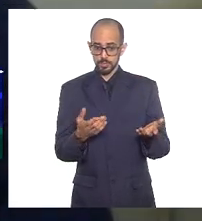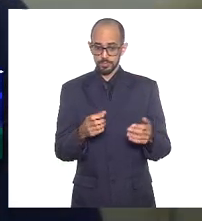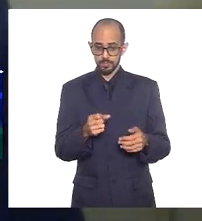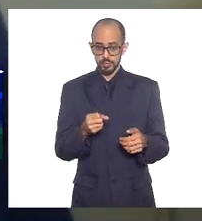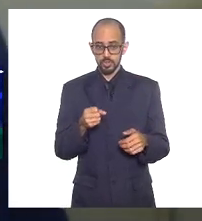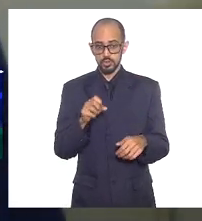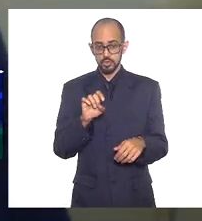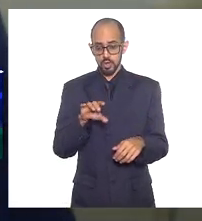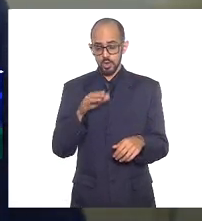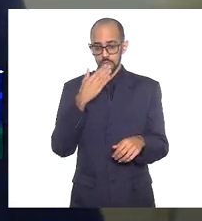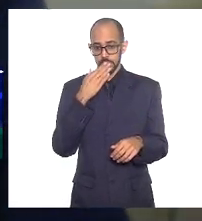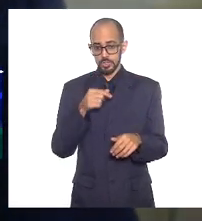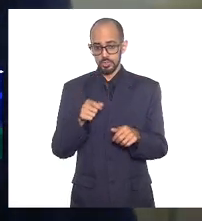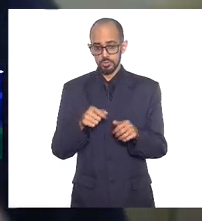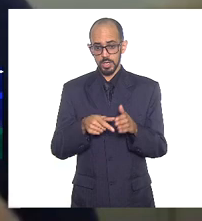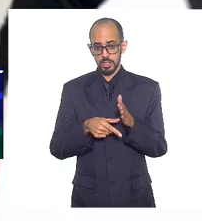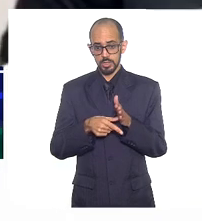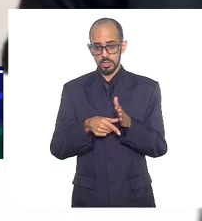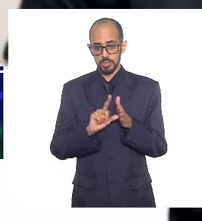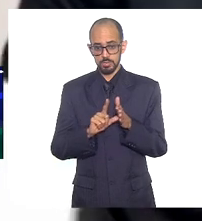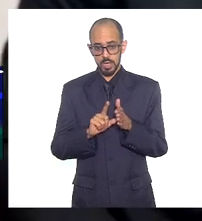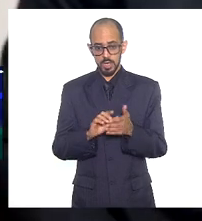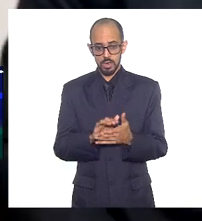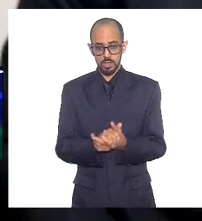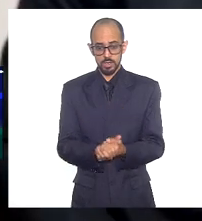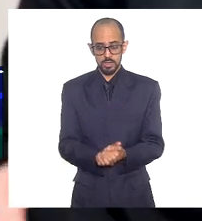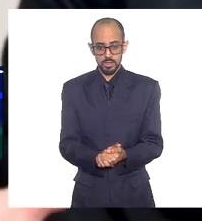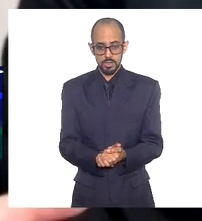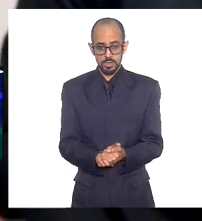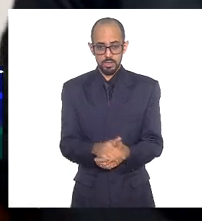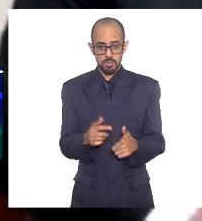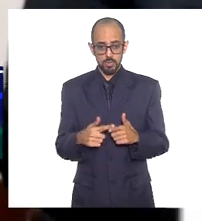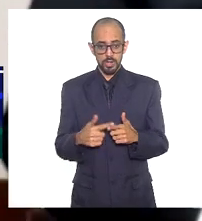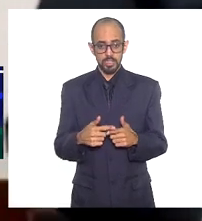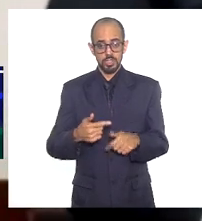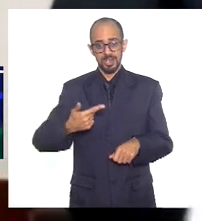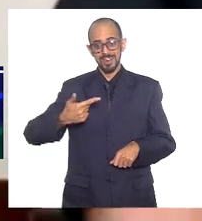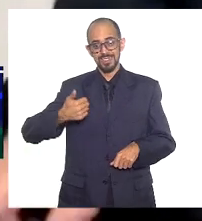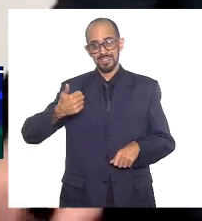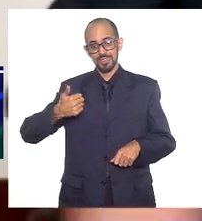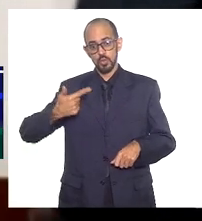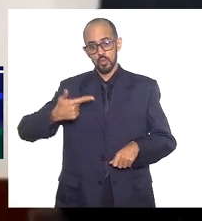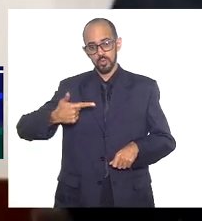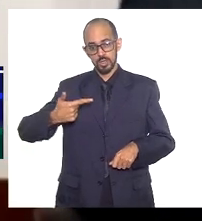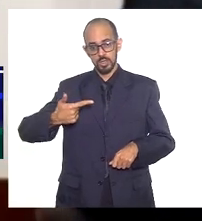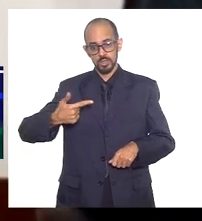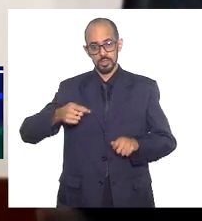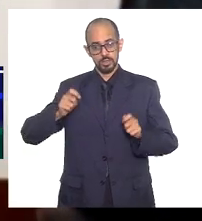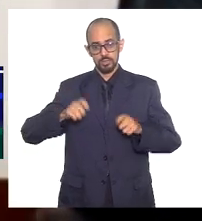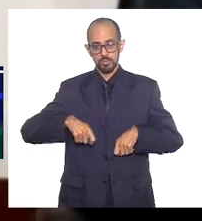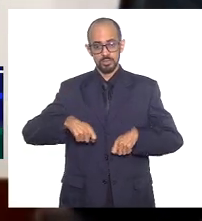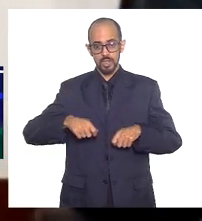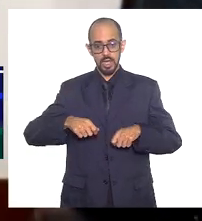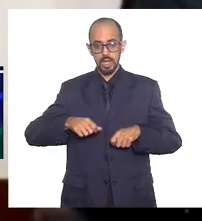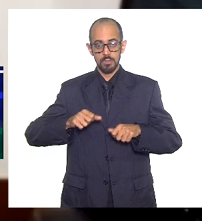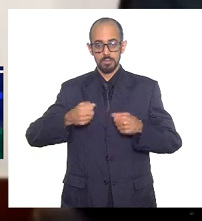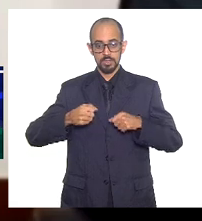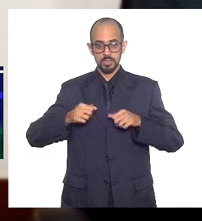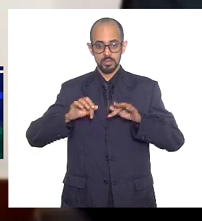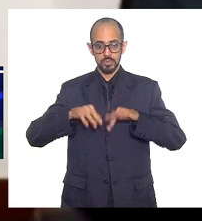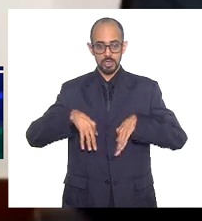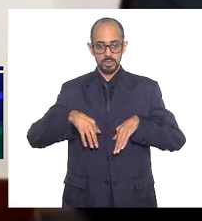eu tô pedindo é só antecipar esse não tem como que é a pauta nós estamos no segundo da pauta não tem como antecipar sem encerrar a pauta